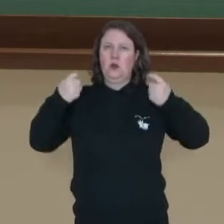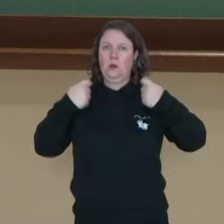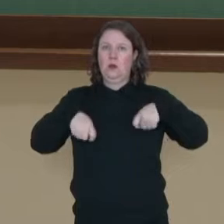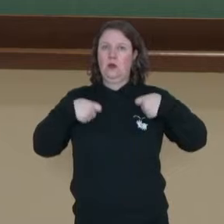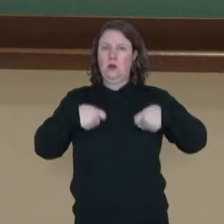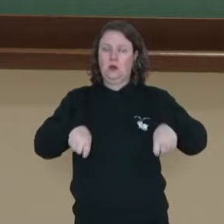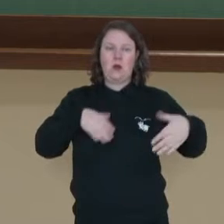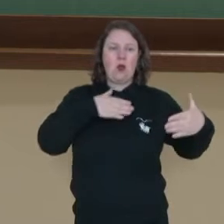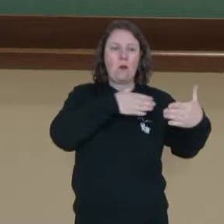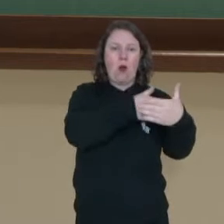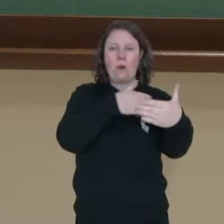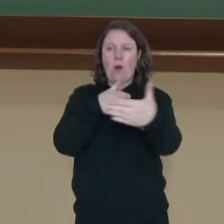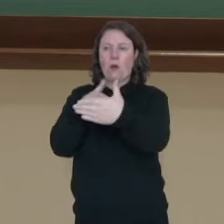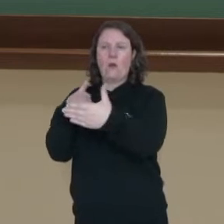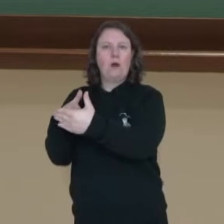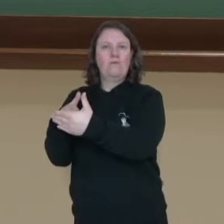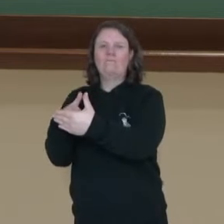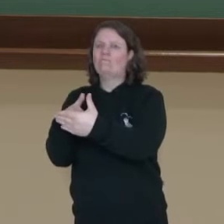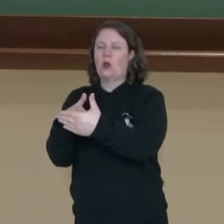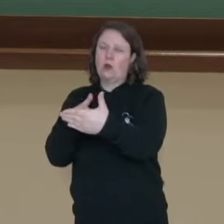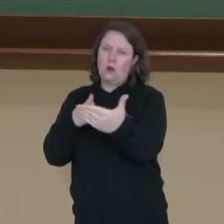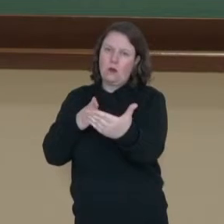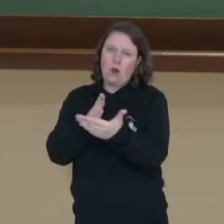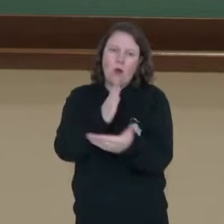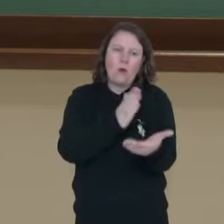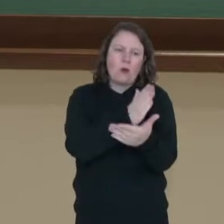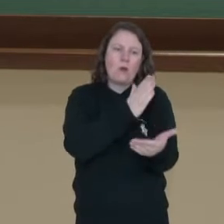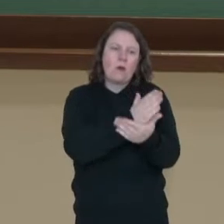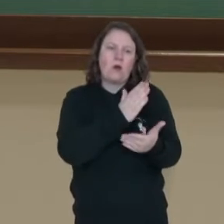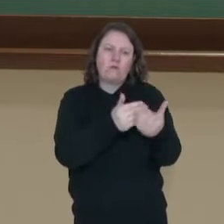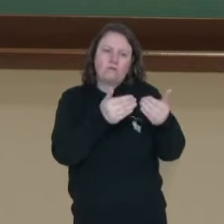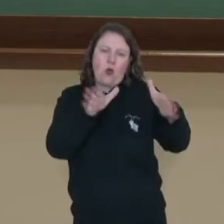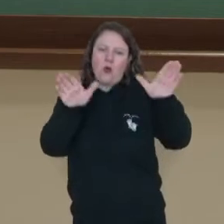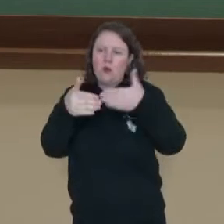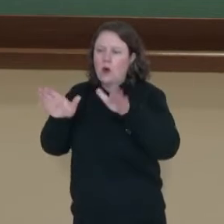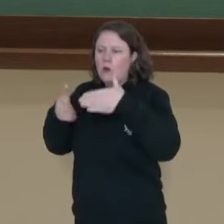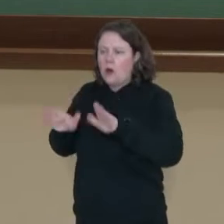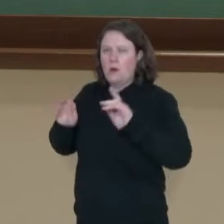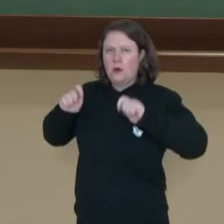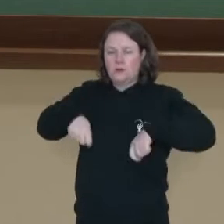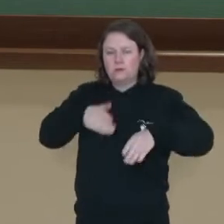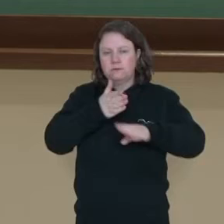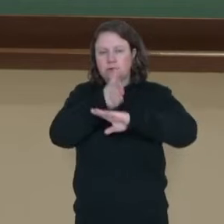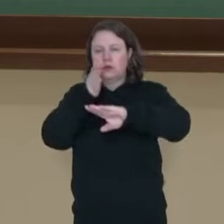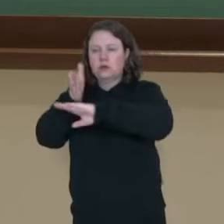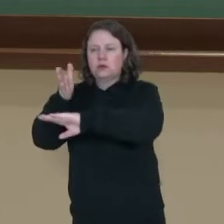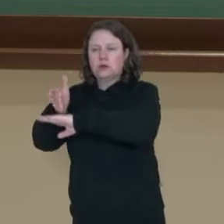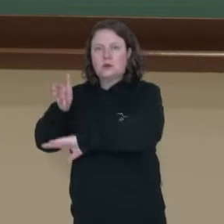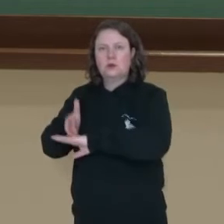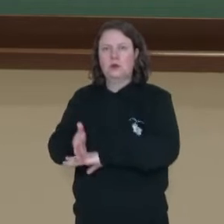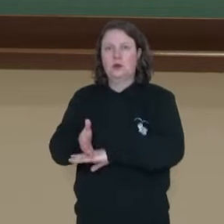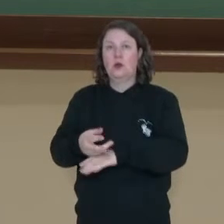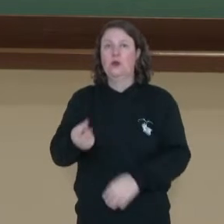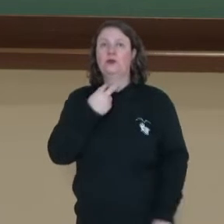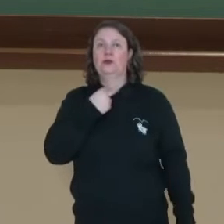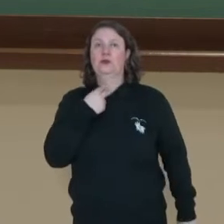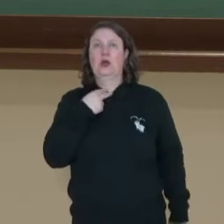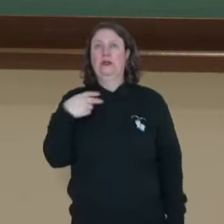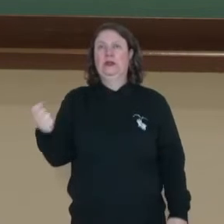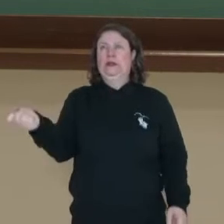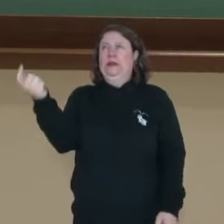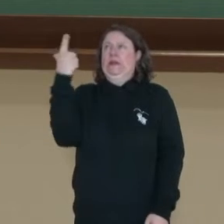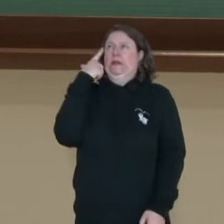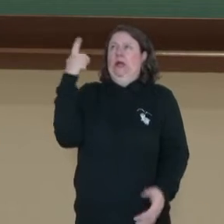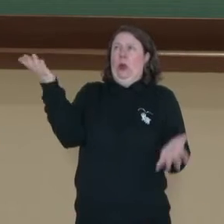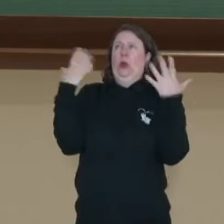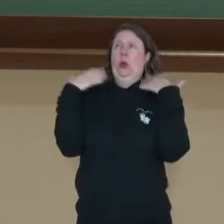fronteiras abertas. O clima também tem que ser um clima adequado, não pode ser muito quente, árido, como é no Nordeste,